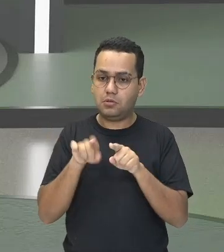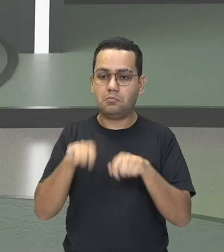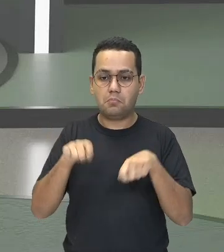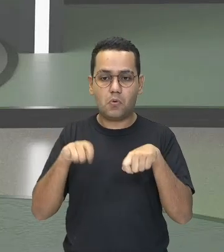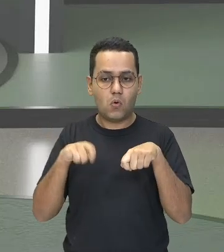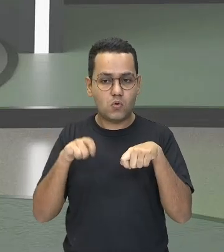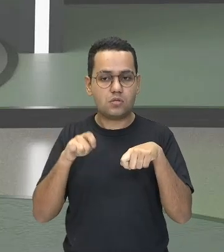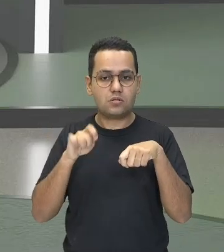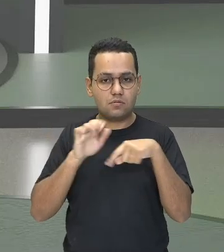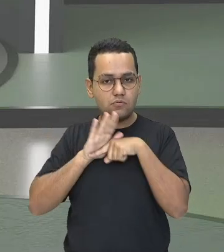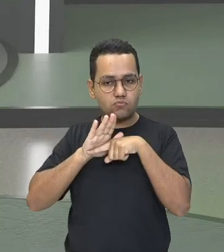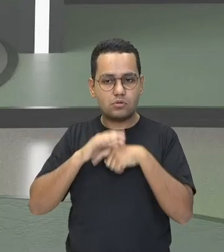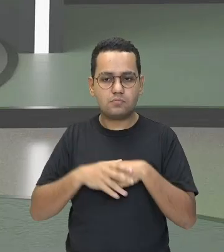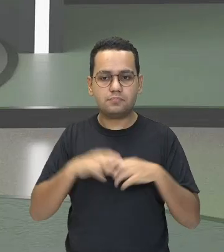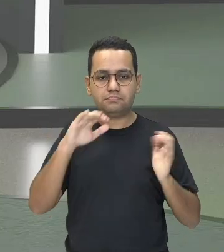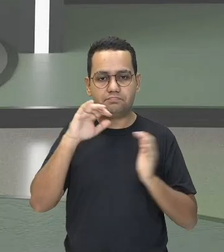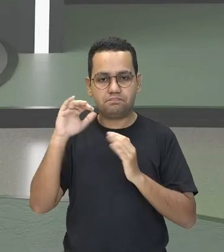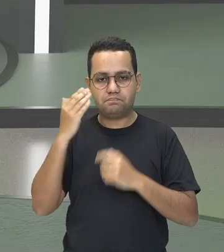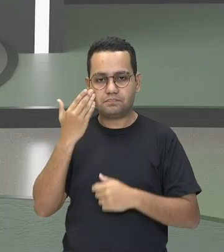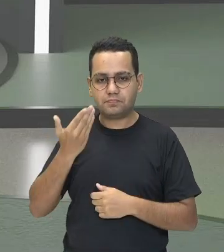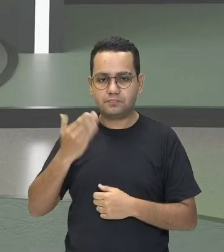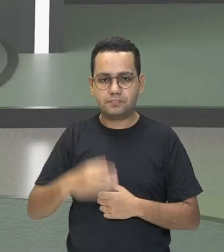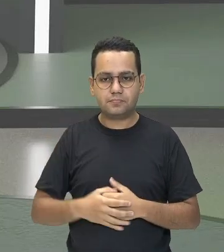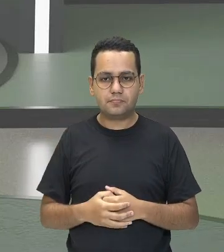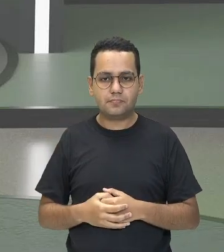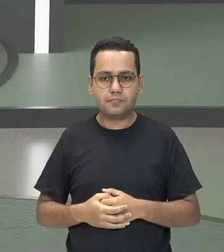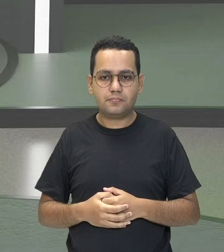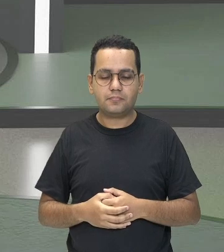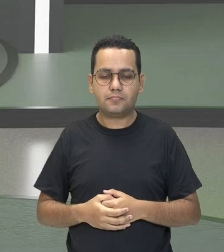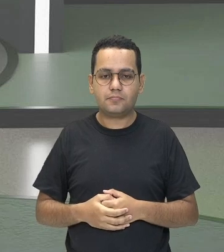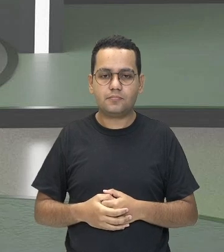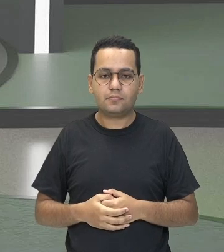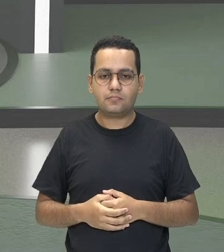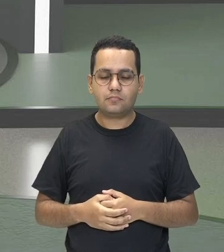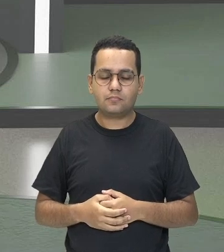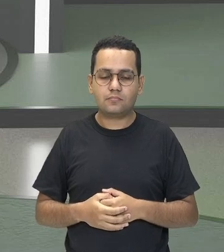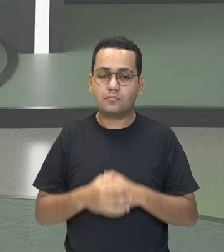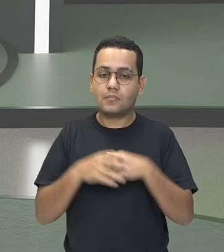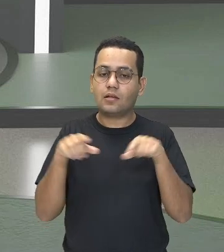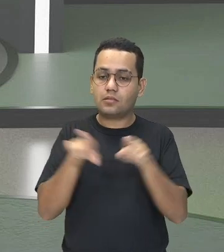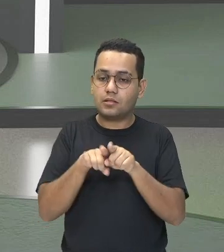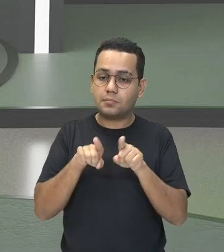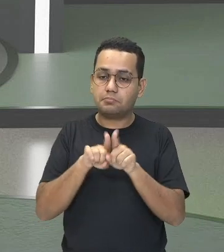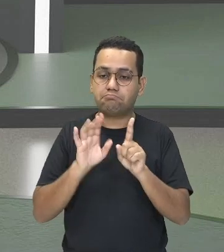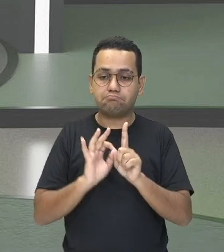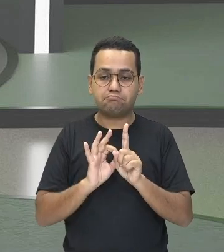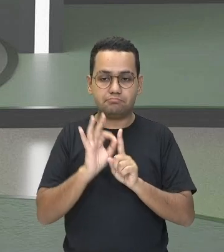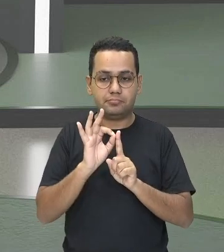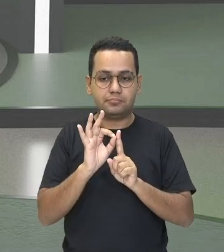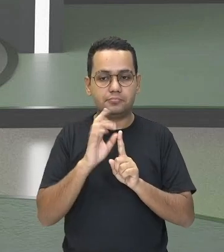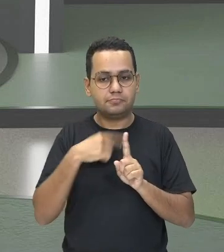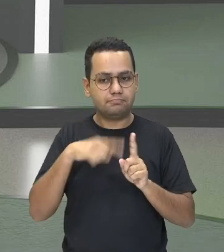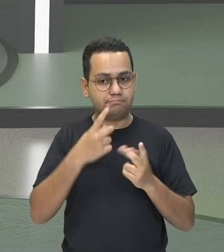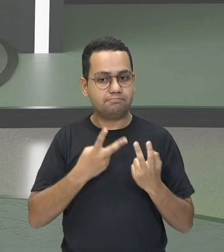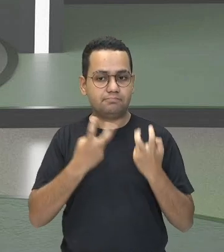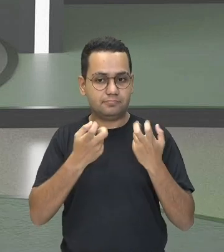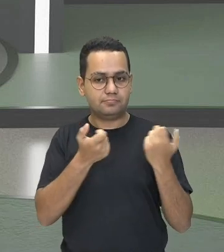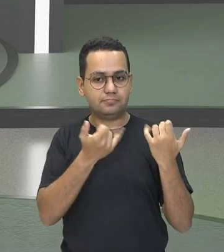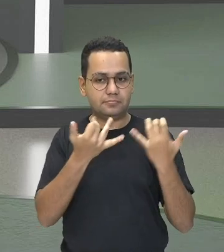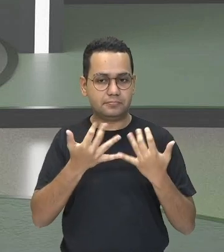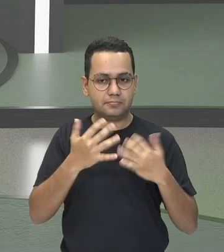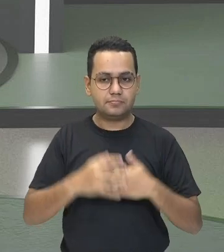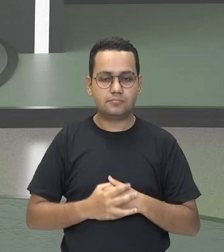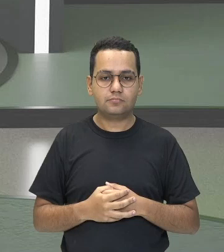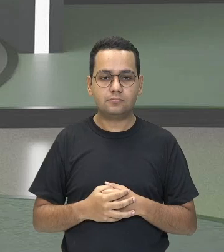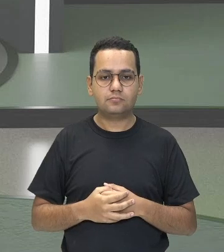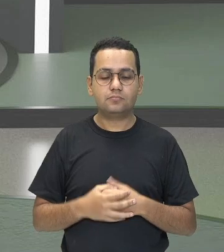nós temos aí além da temperatura que vocês já viram agora pouco né que nós temos ali os fatores que